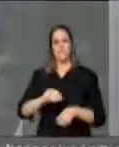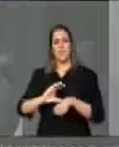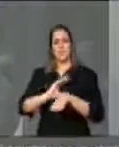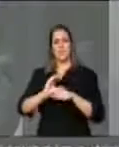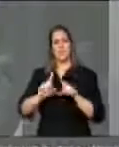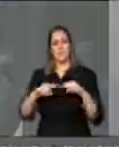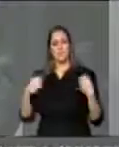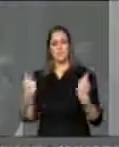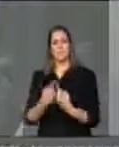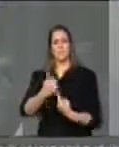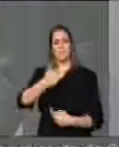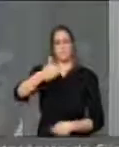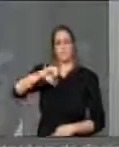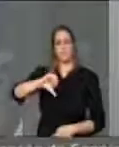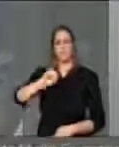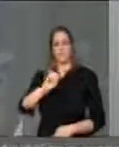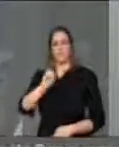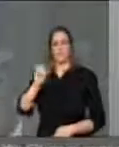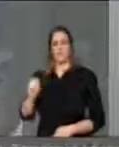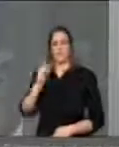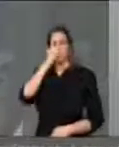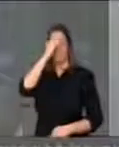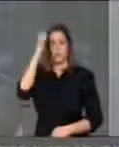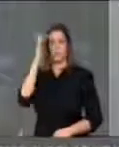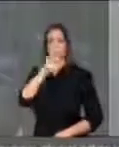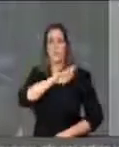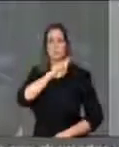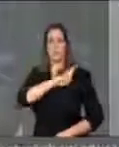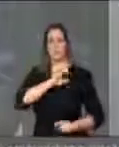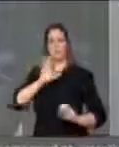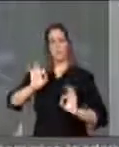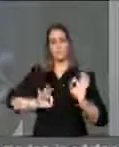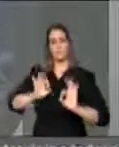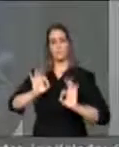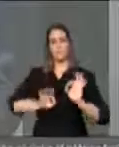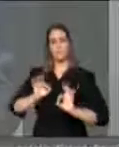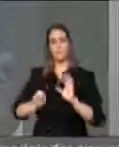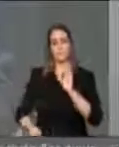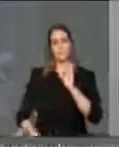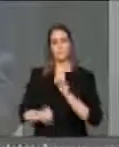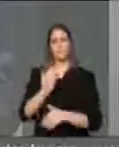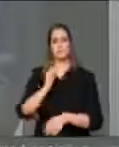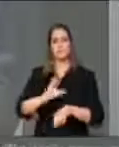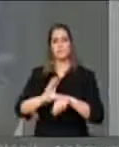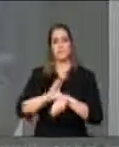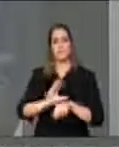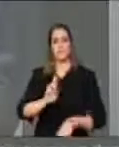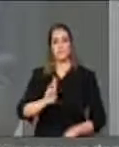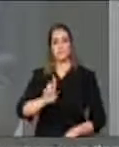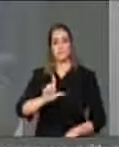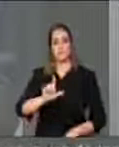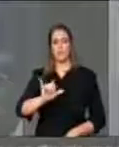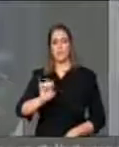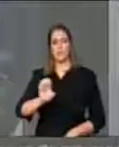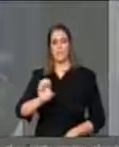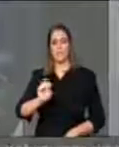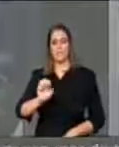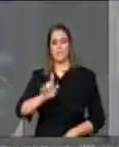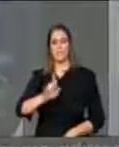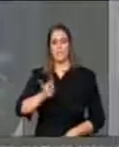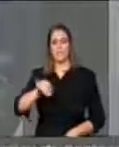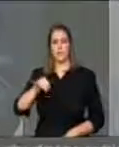1988, pelo principal responsável pela Constituição cidadã, Ulisses Guimarães, o